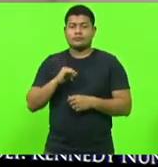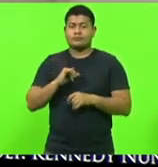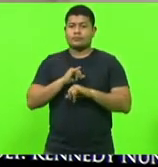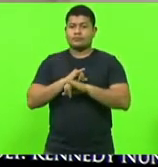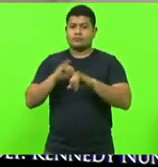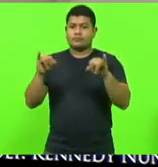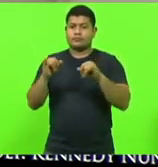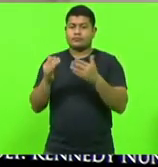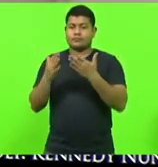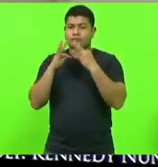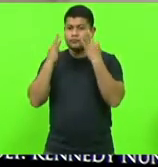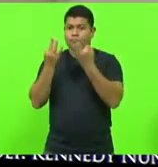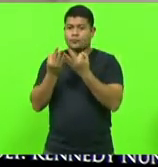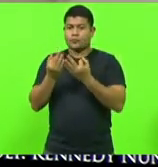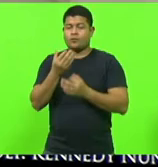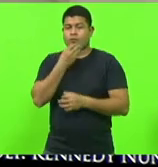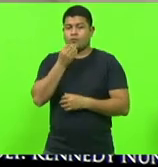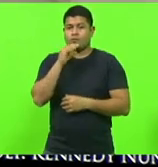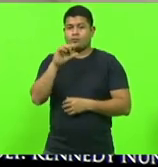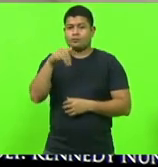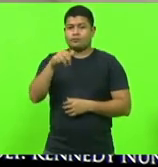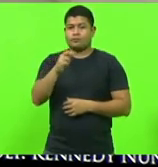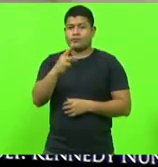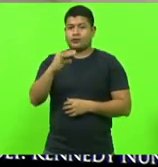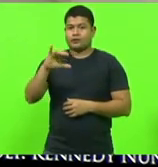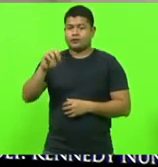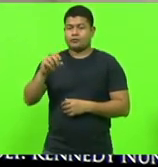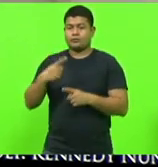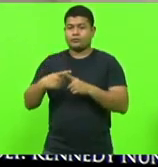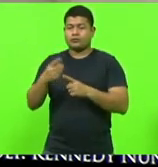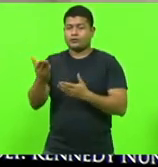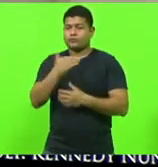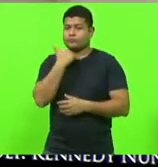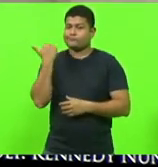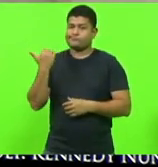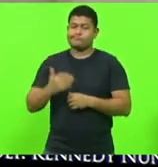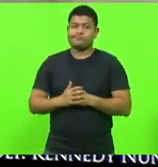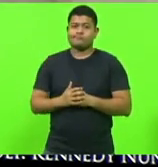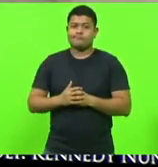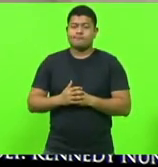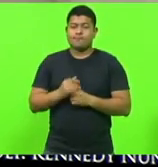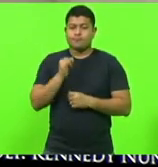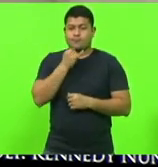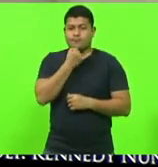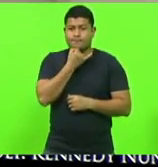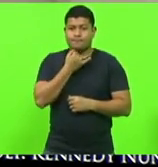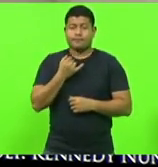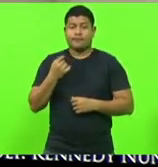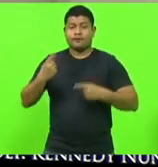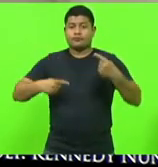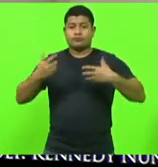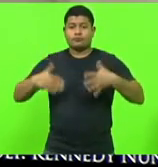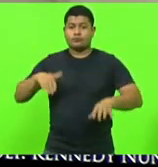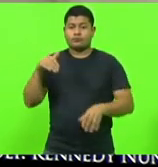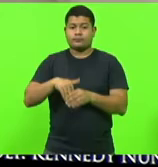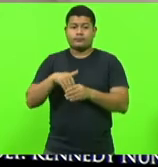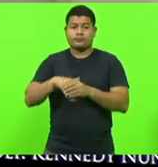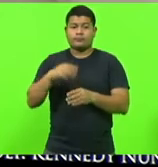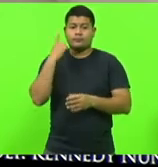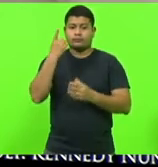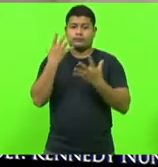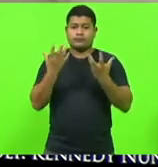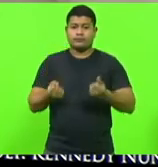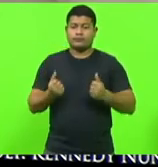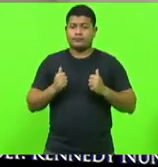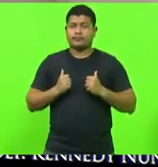familiares do senhor Márcio Antônio de Mello. Pesar pelo seu falecimento. Em discussão. Não havendo quem queira discutir. Em votação. Deputados que